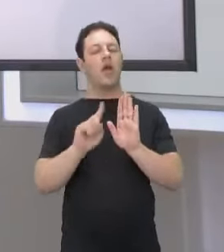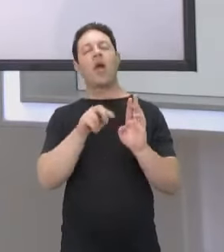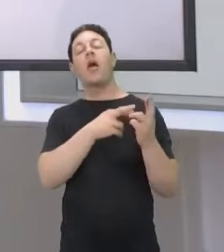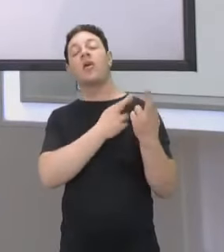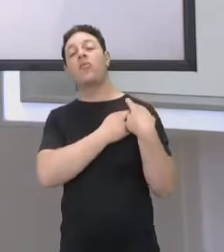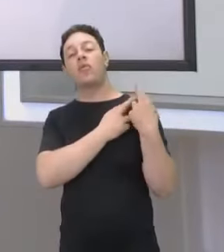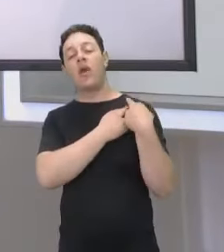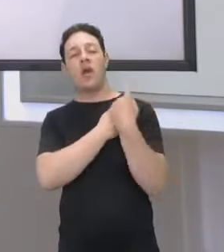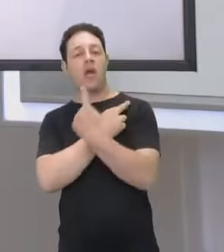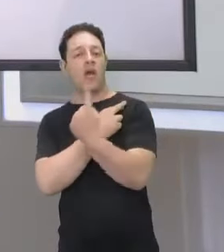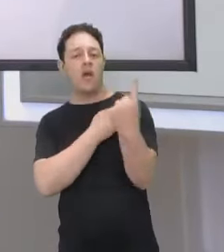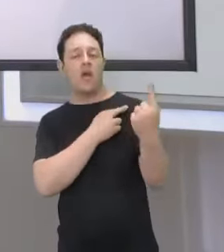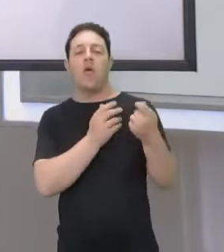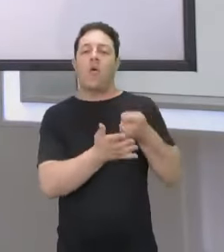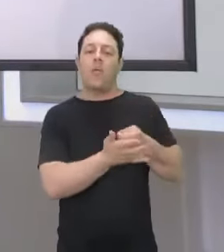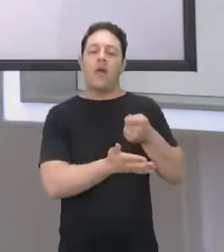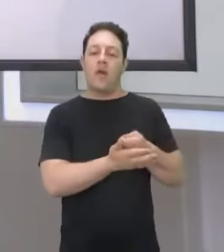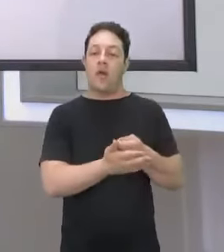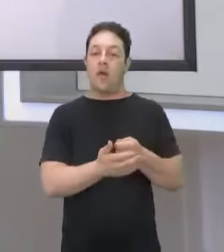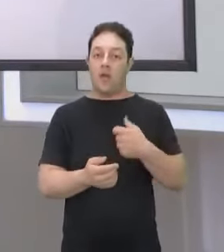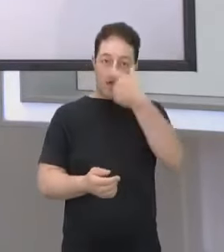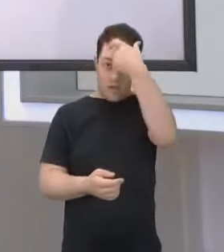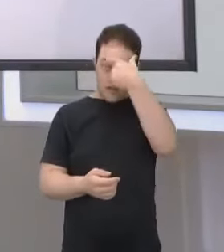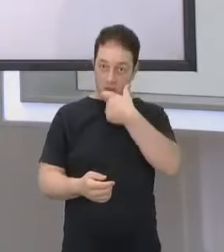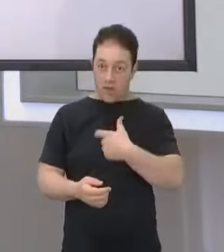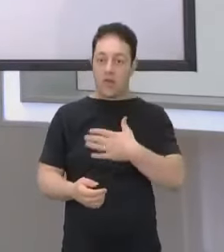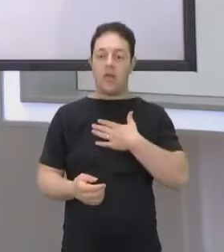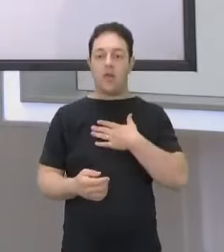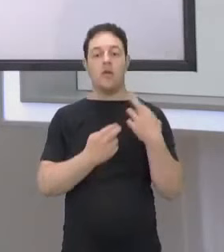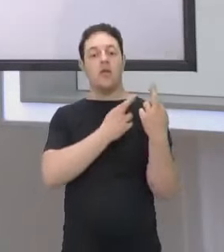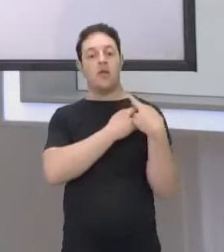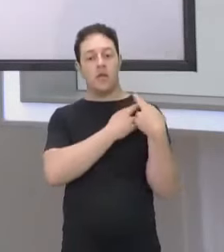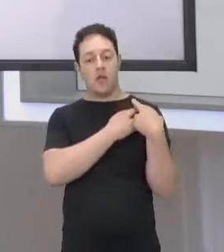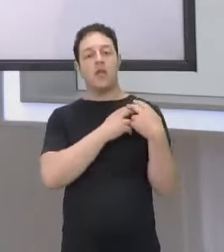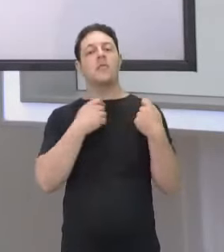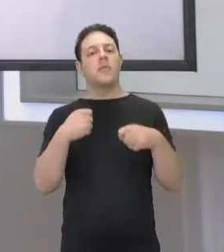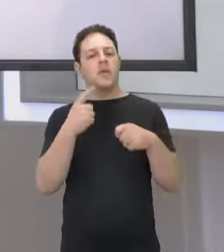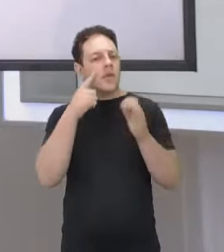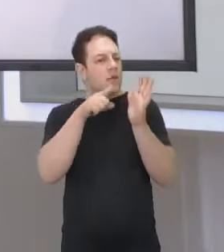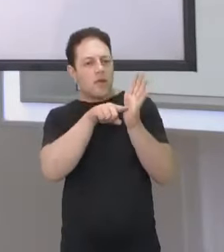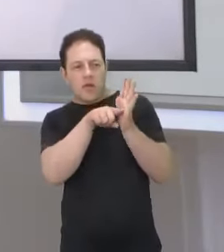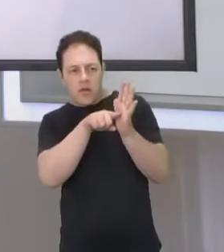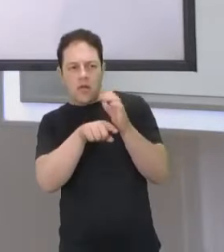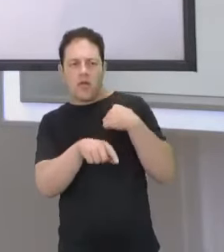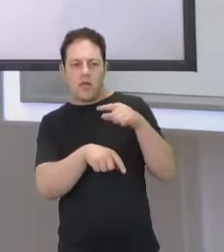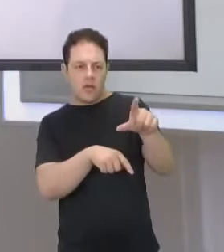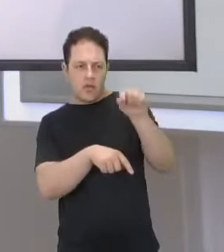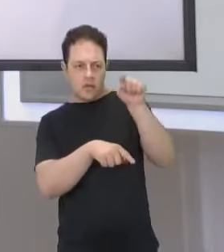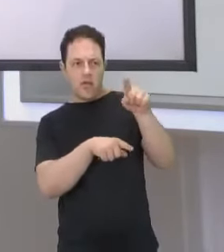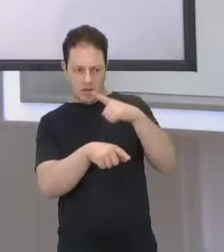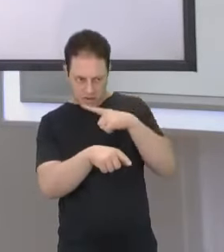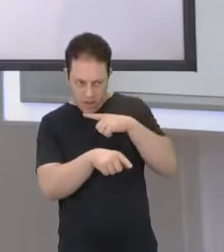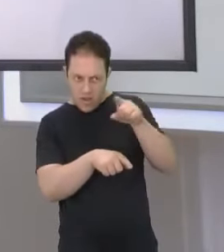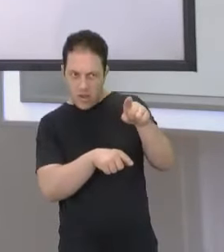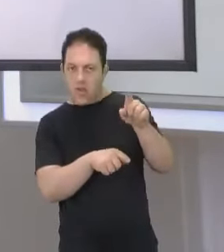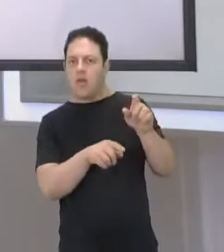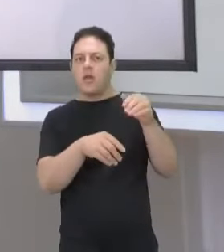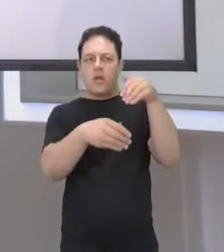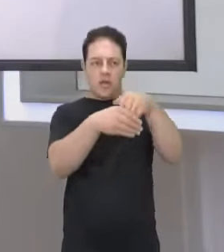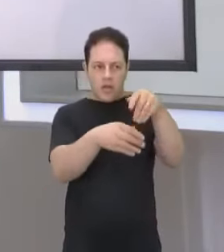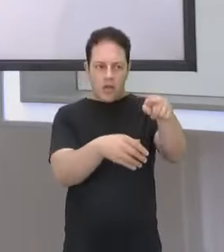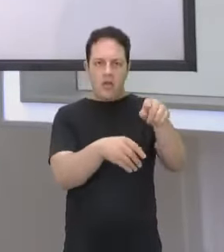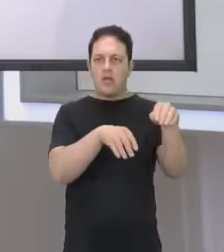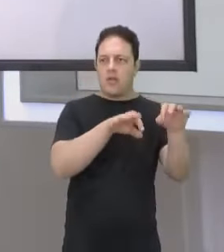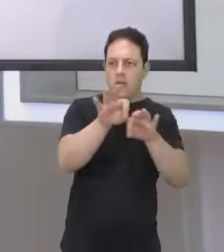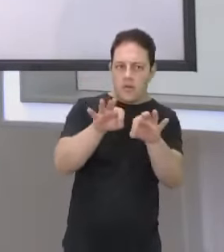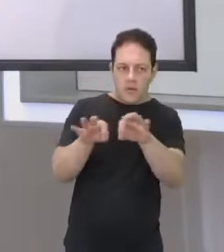é obrigação. O cara que é cidadão, ele tem que fiscalizar se quem ele elegeu está planejando, se quem ele